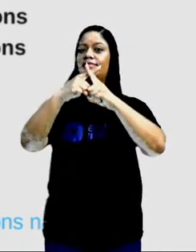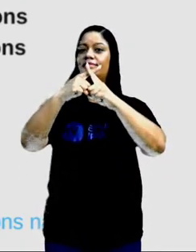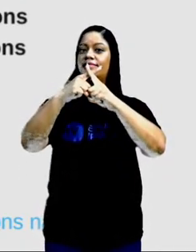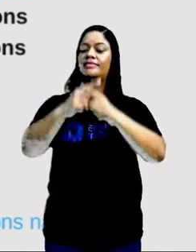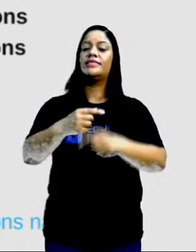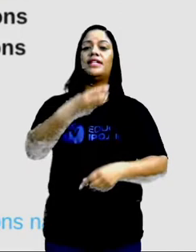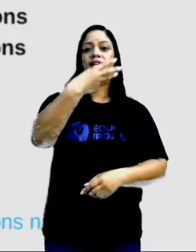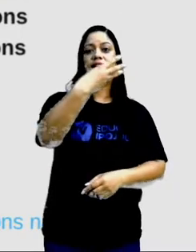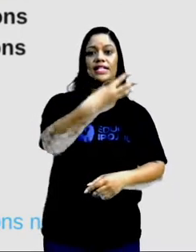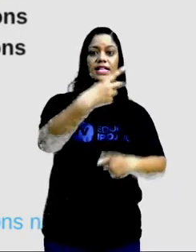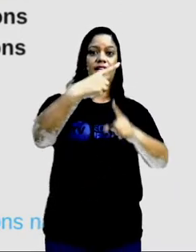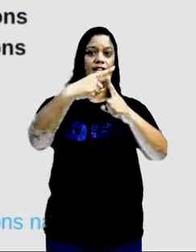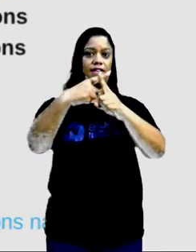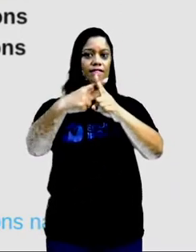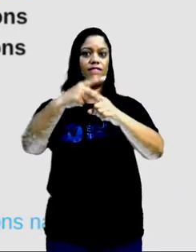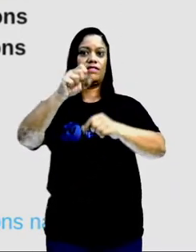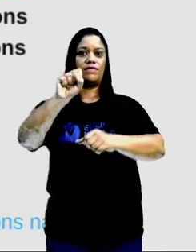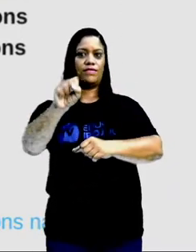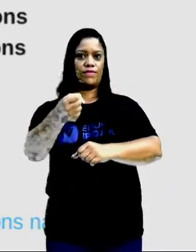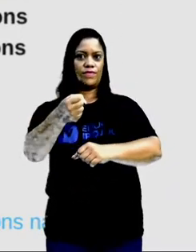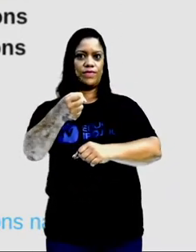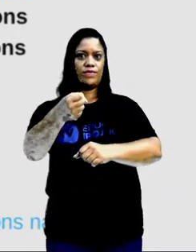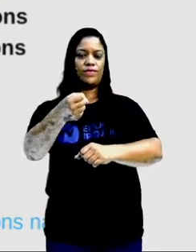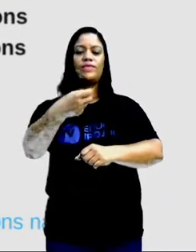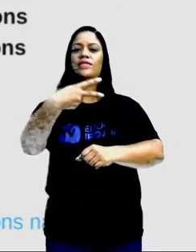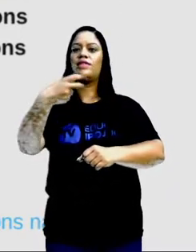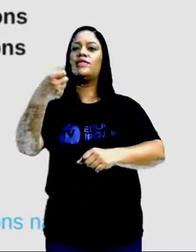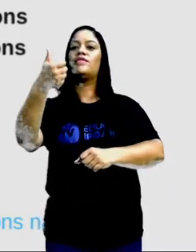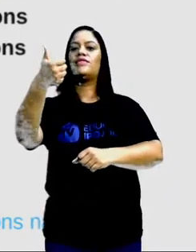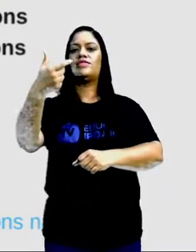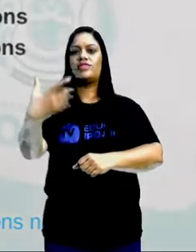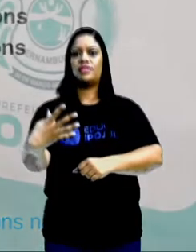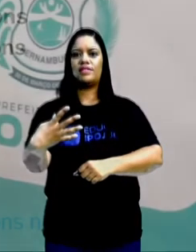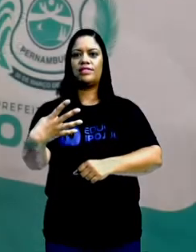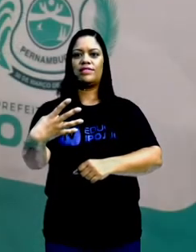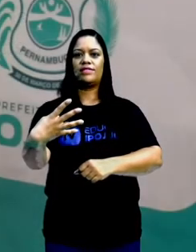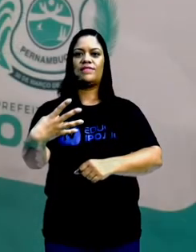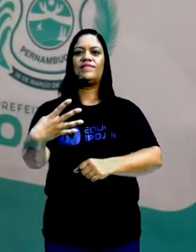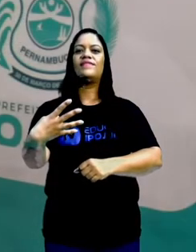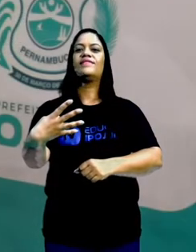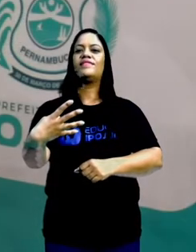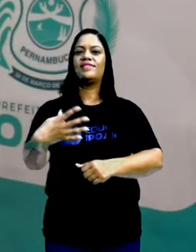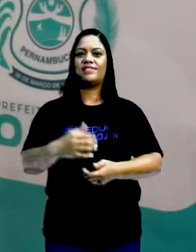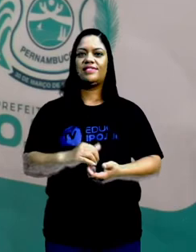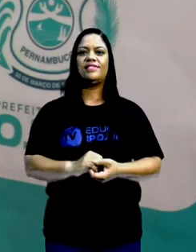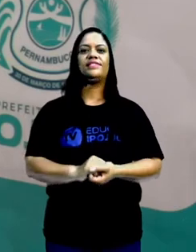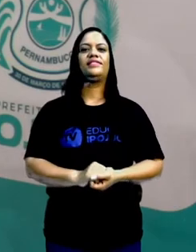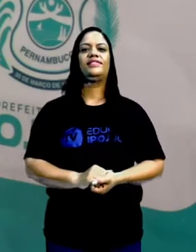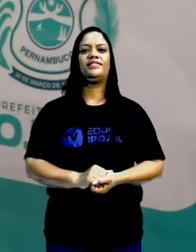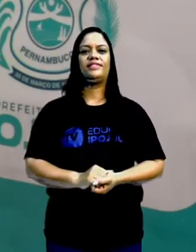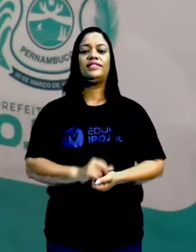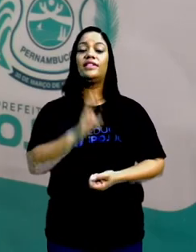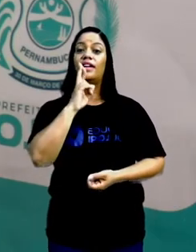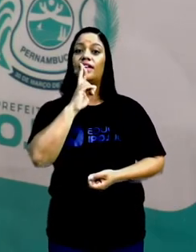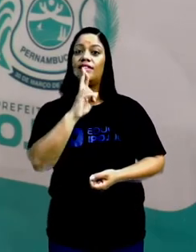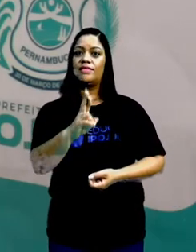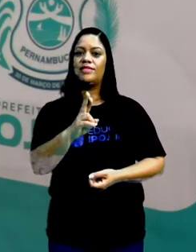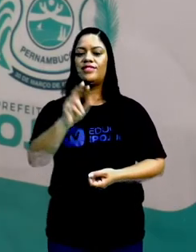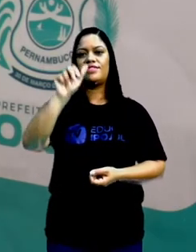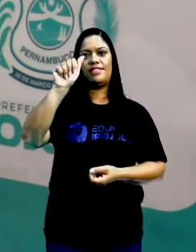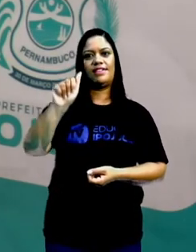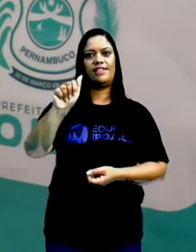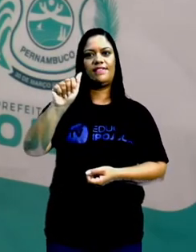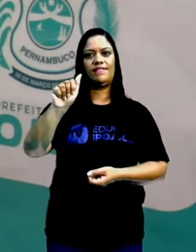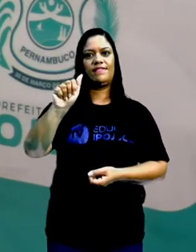multiplicação. 3 vezes 8 igual a 24. Então, olha aqui, resposta letra